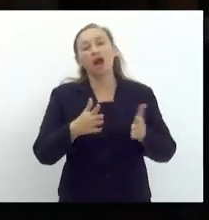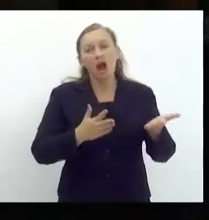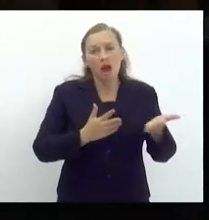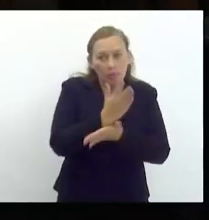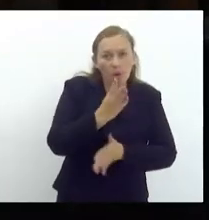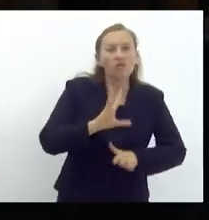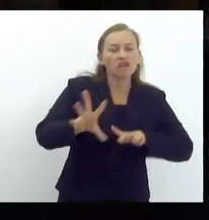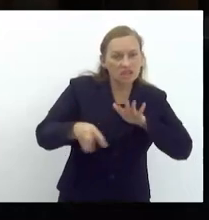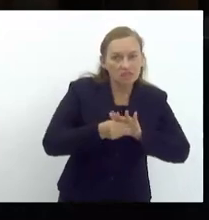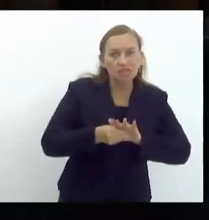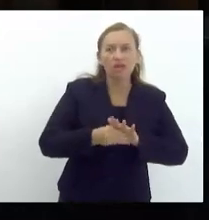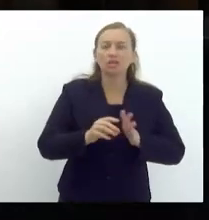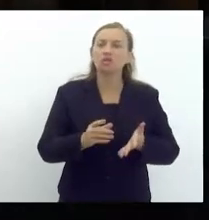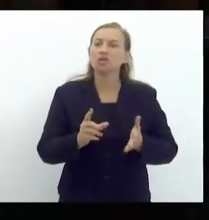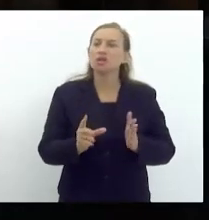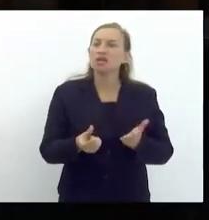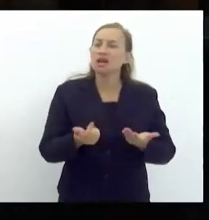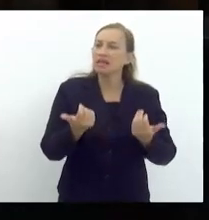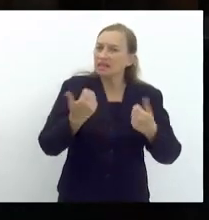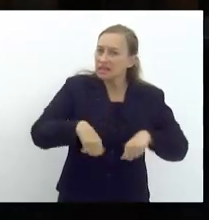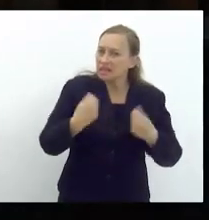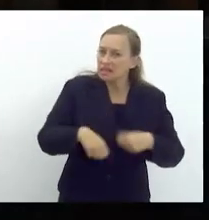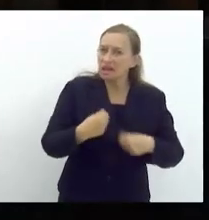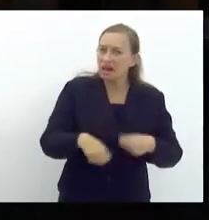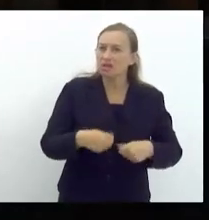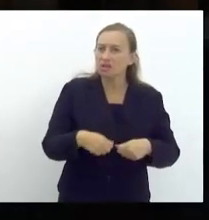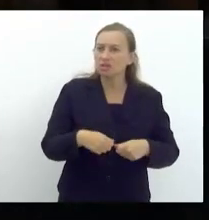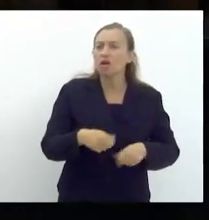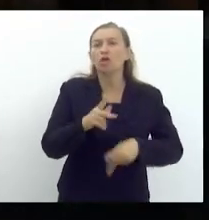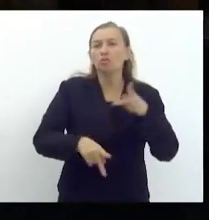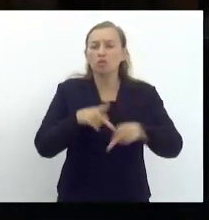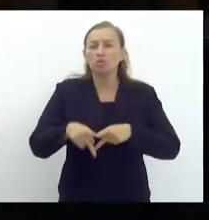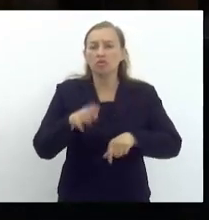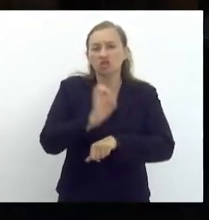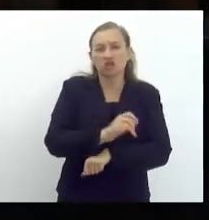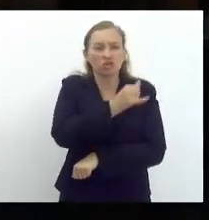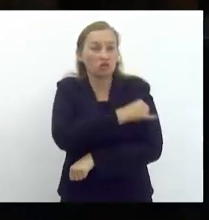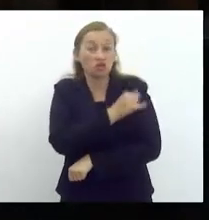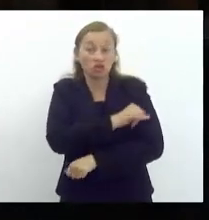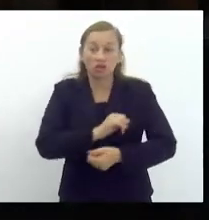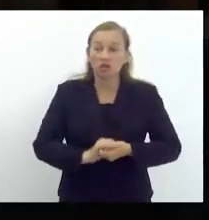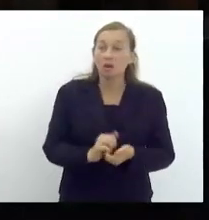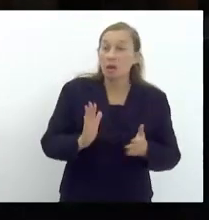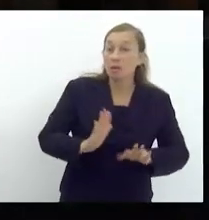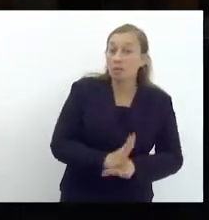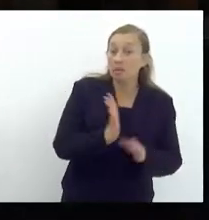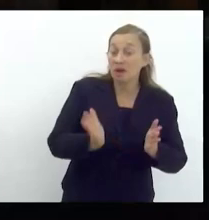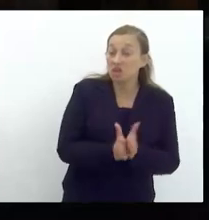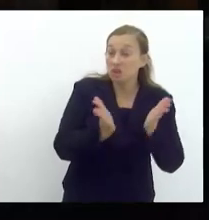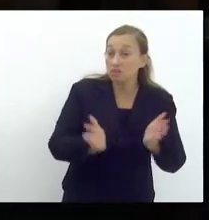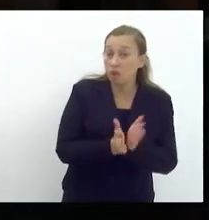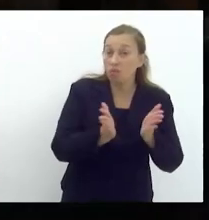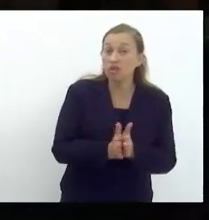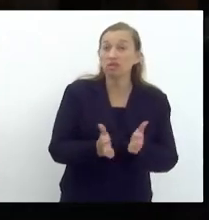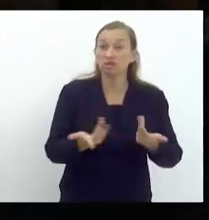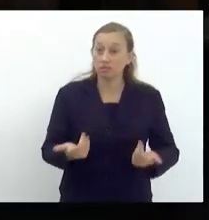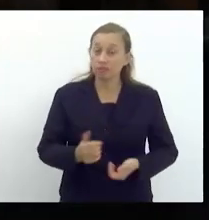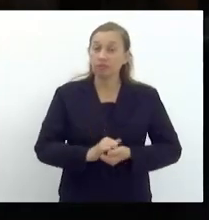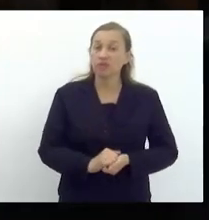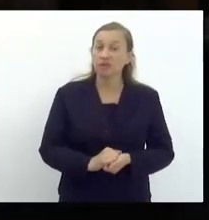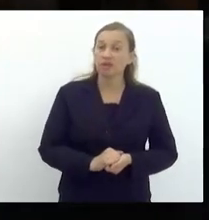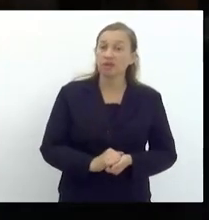que Garanta que o mínimo necessário para a população do estado do Rio de Janeiro mais pobre extrema pobreza